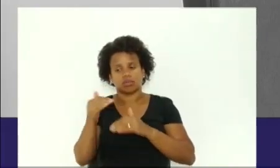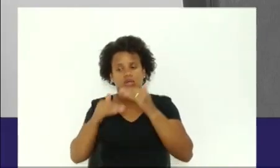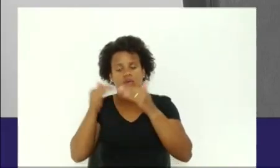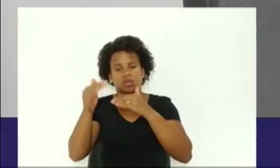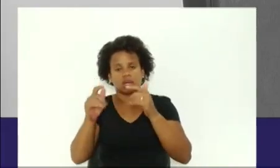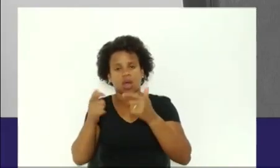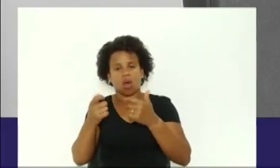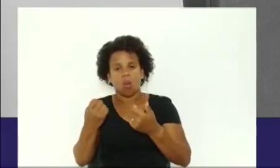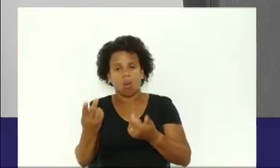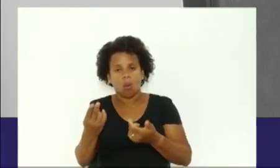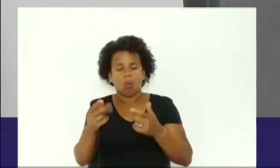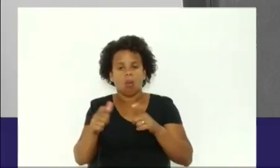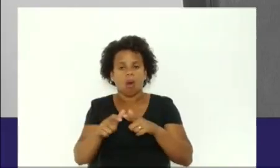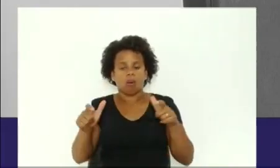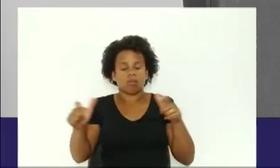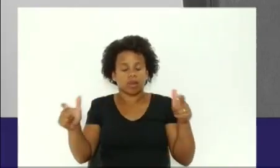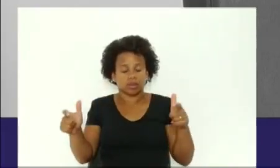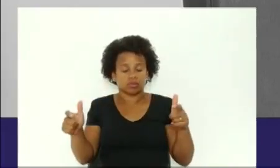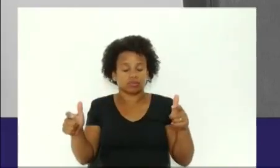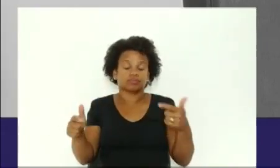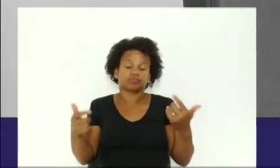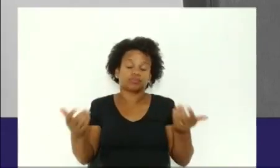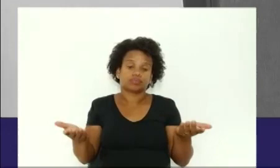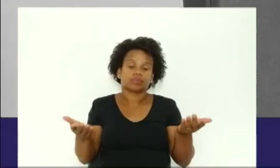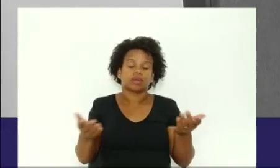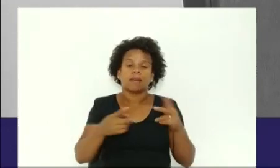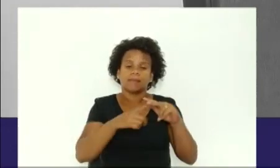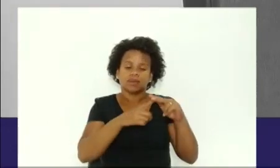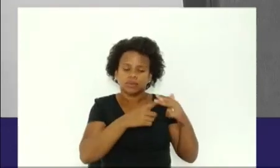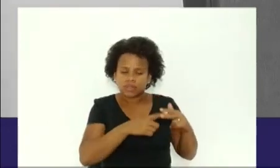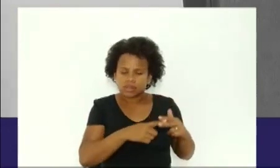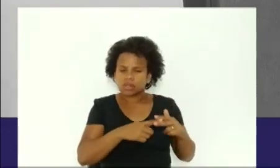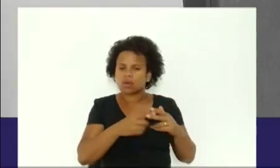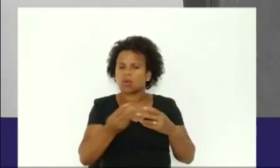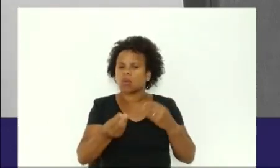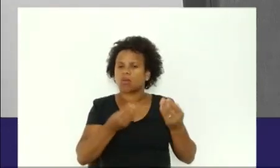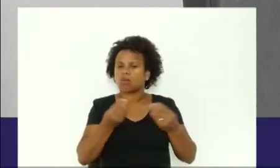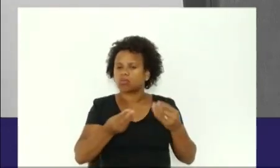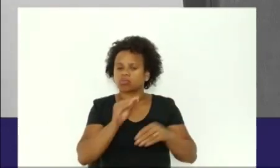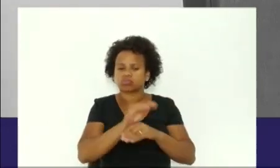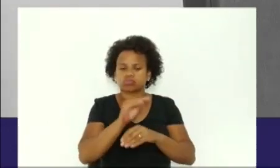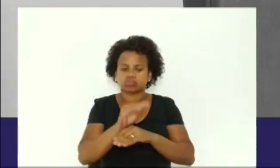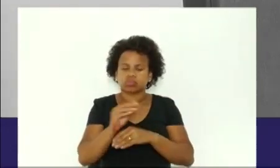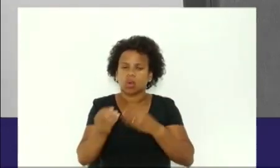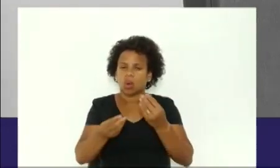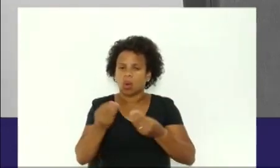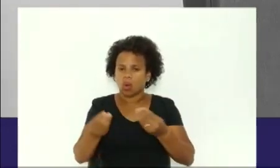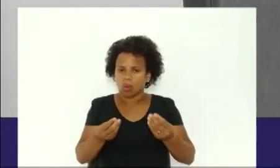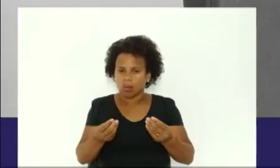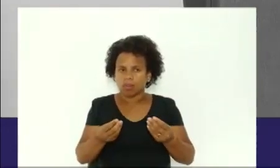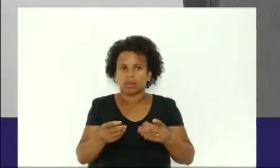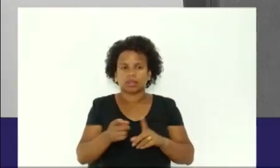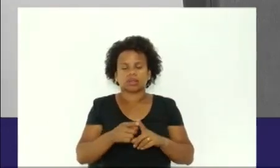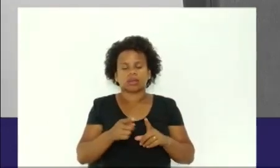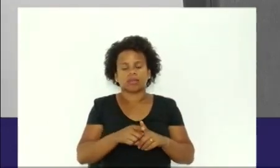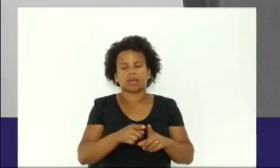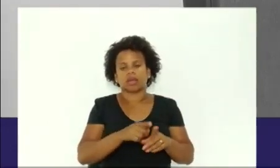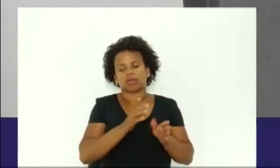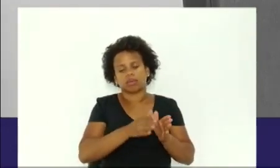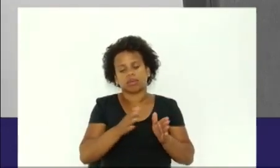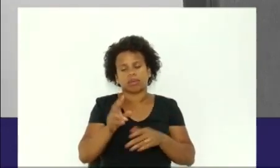ampliação? Como é feita a sua manutenção e conservação e qual a sequência das vistorias